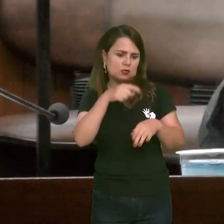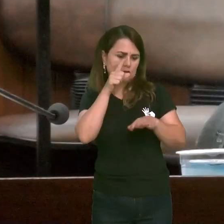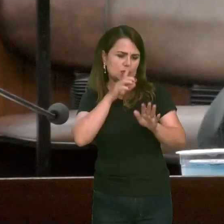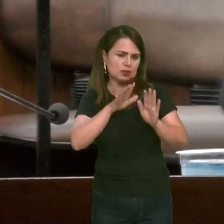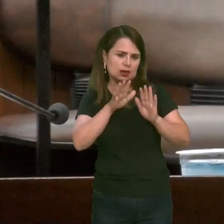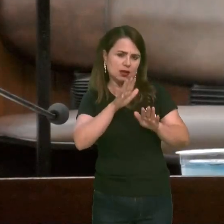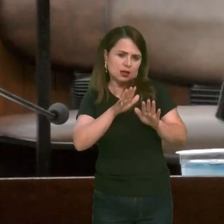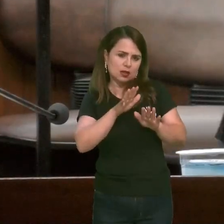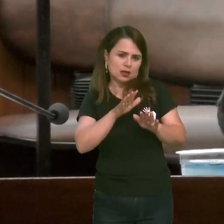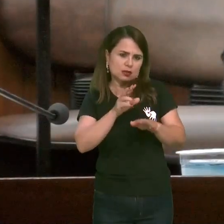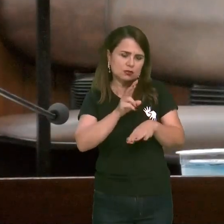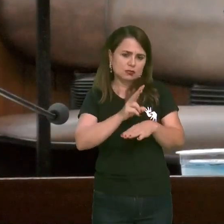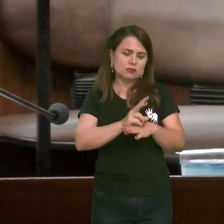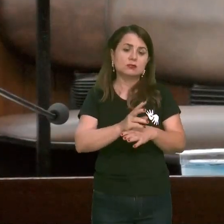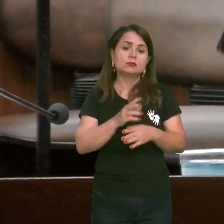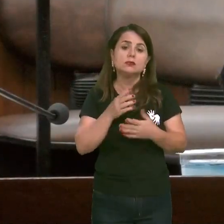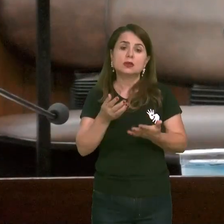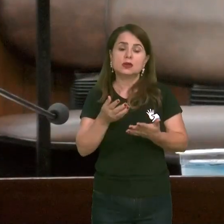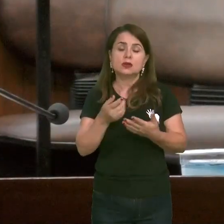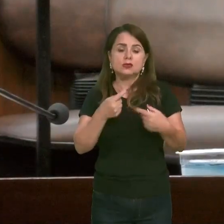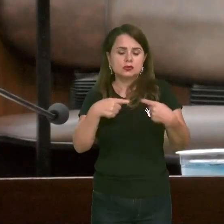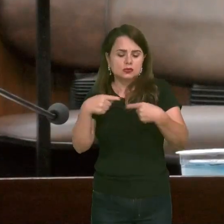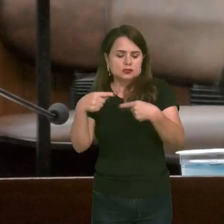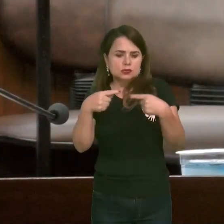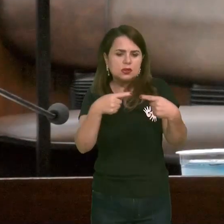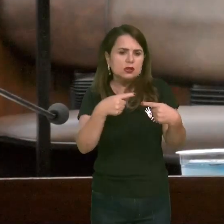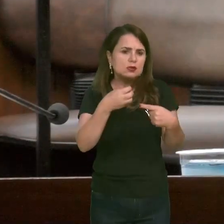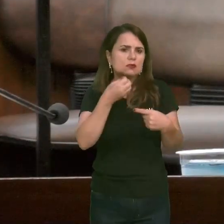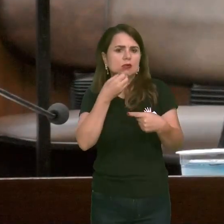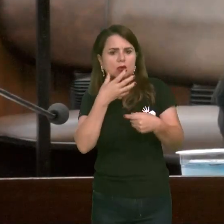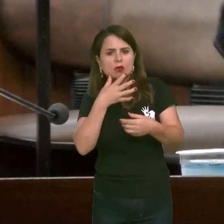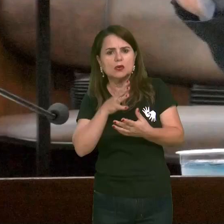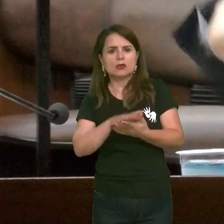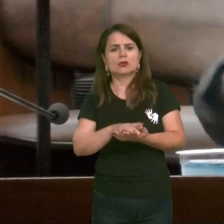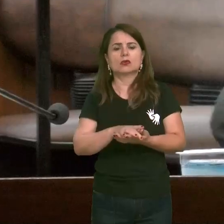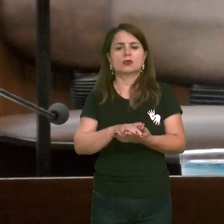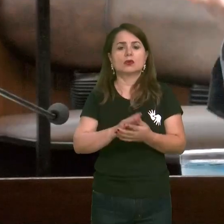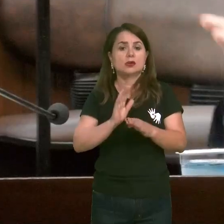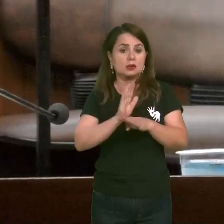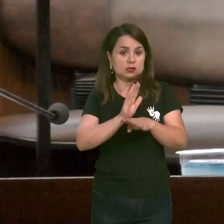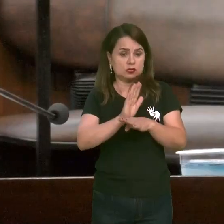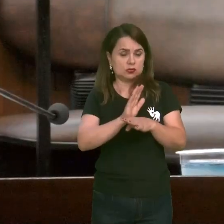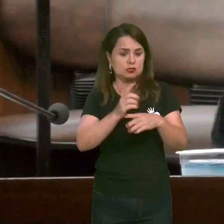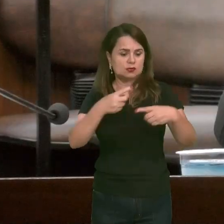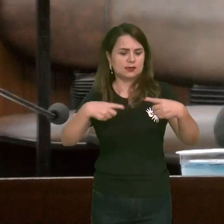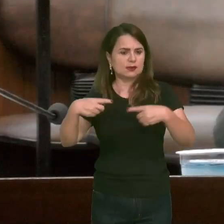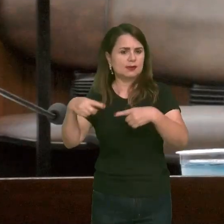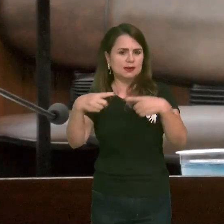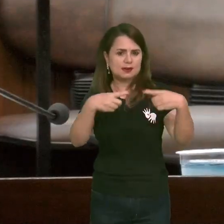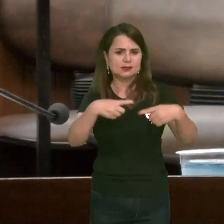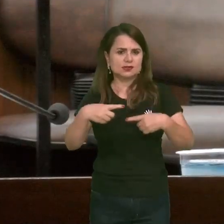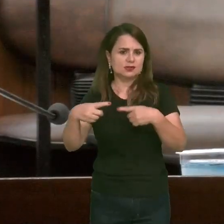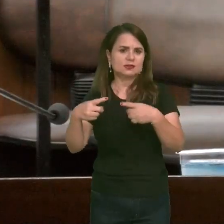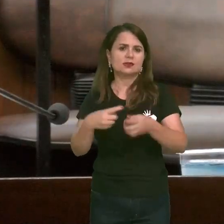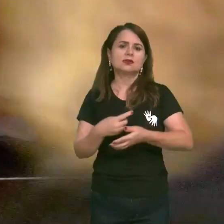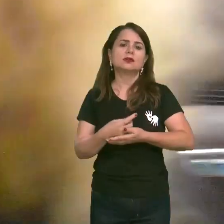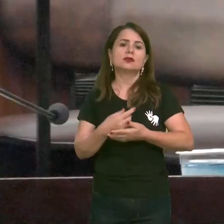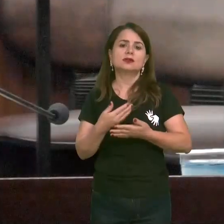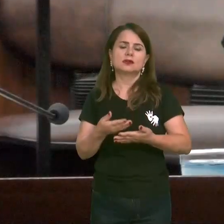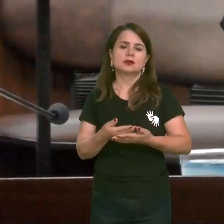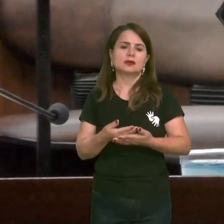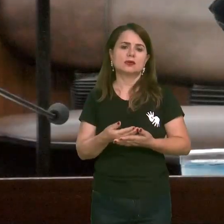encaminhou aí uma discussão saudável elegante e de bom Tom que contribuiu para o debate mas eu fui